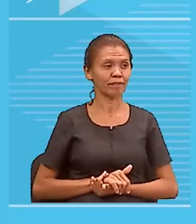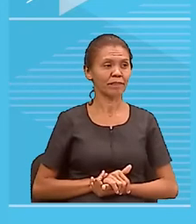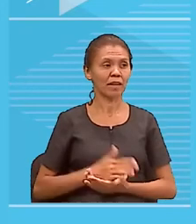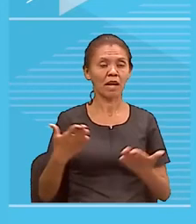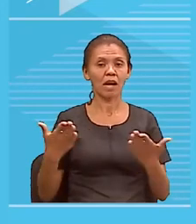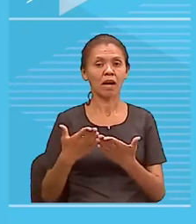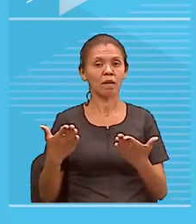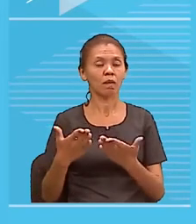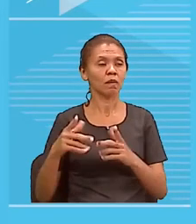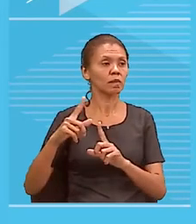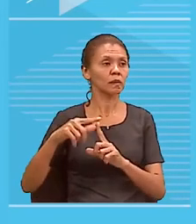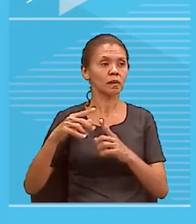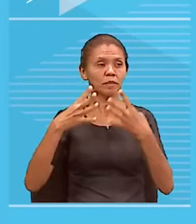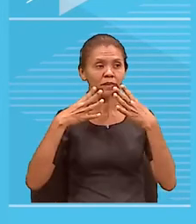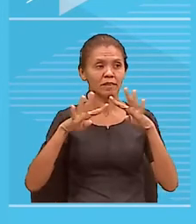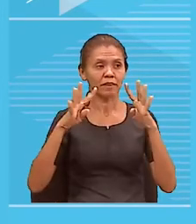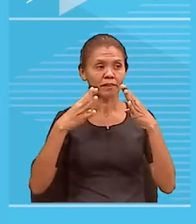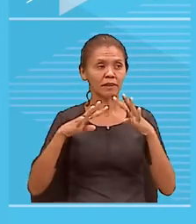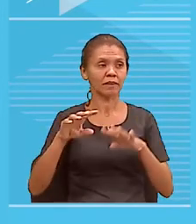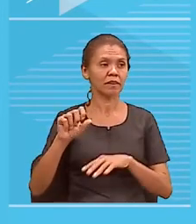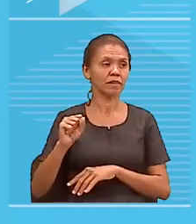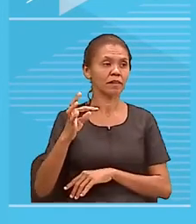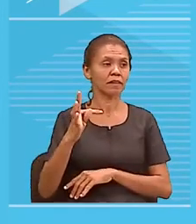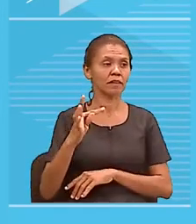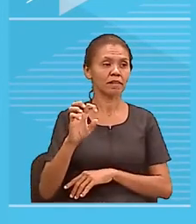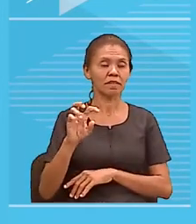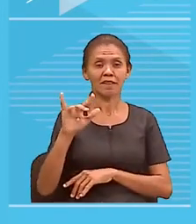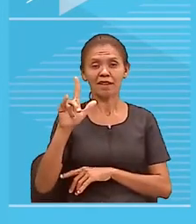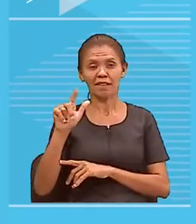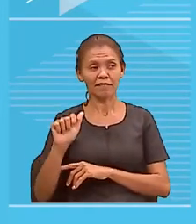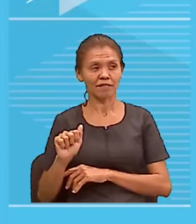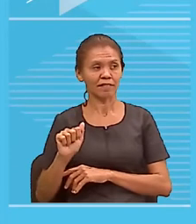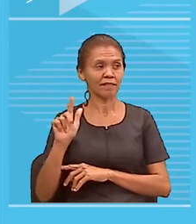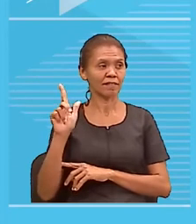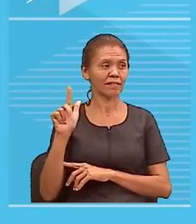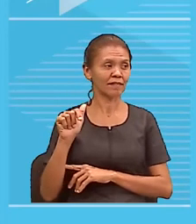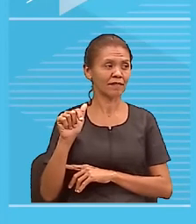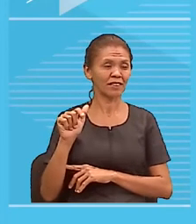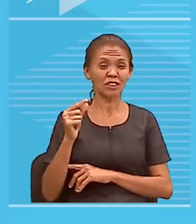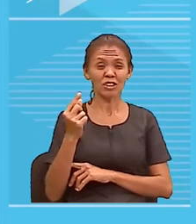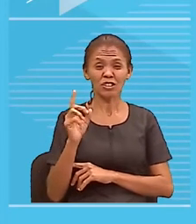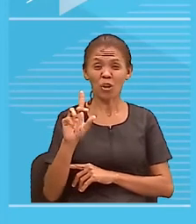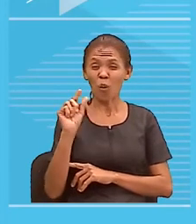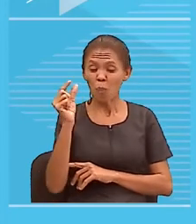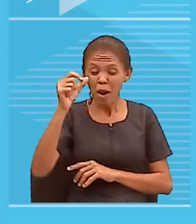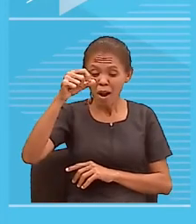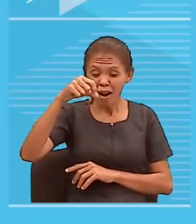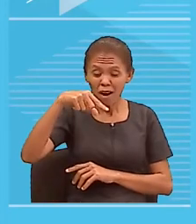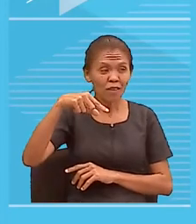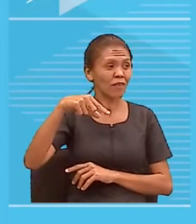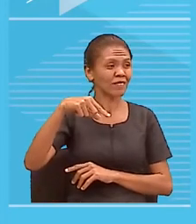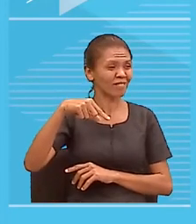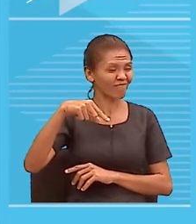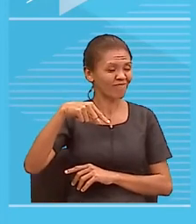naturais o esteve Eu acho que você já conhece já ouviram falar basta uma gotinha que aí tem hora que o